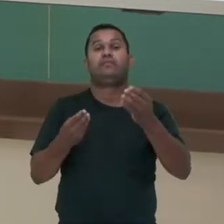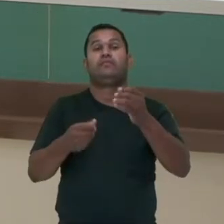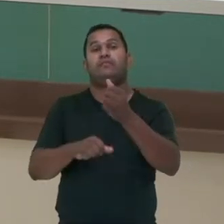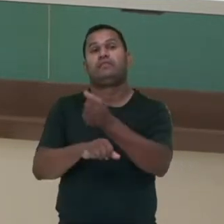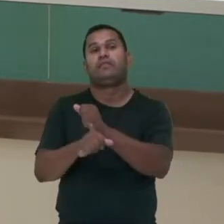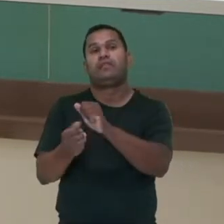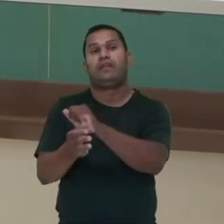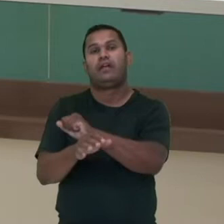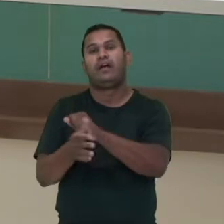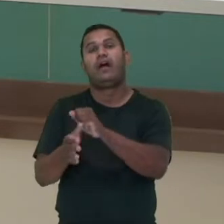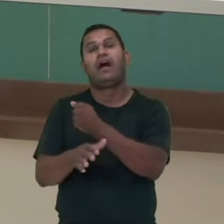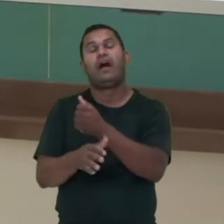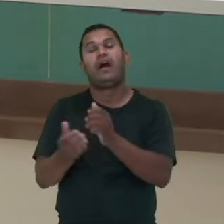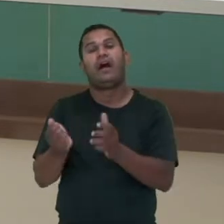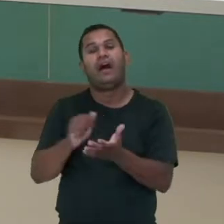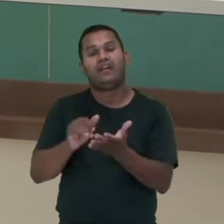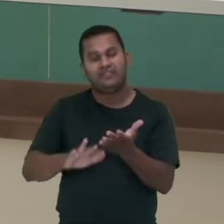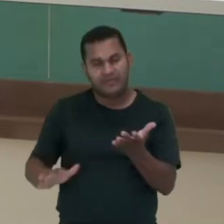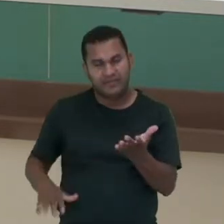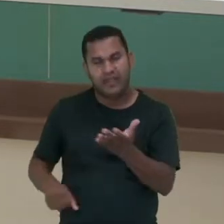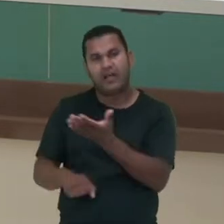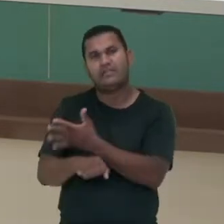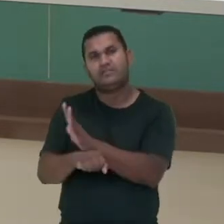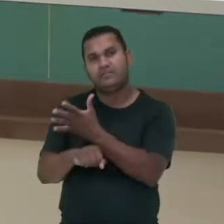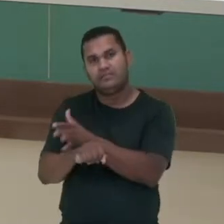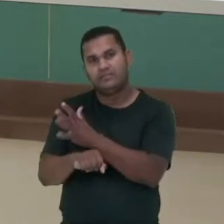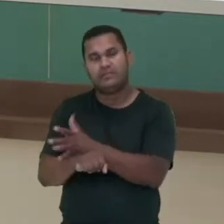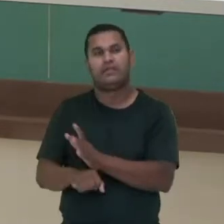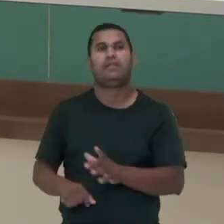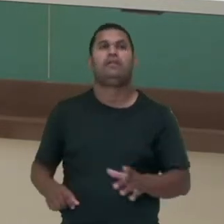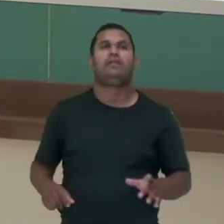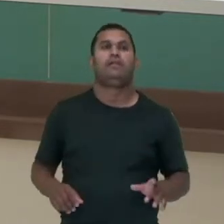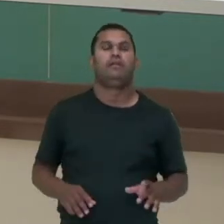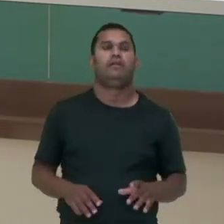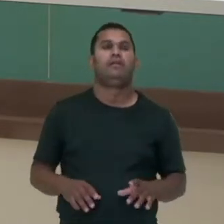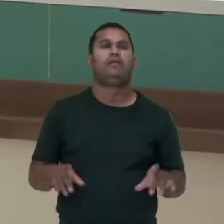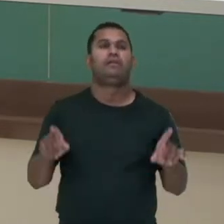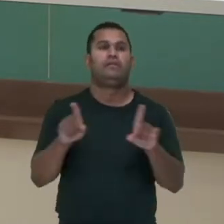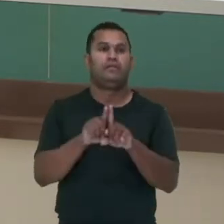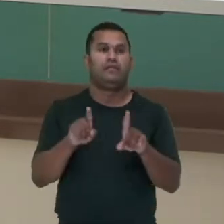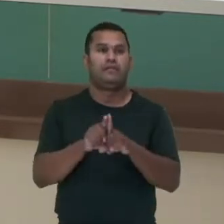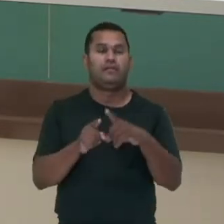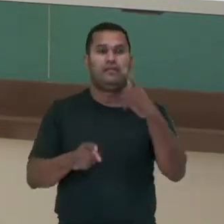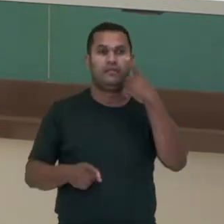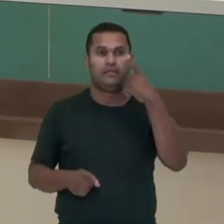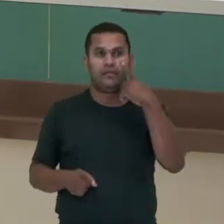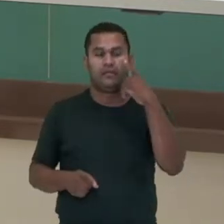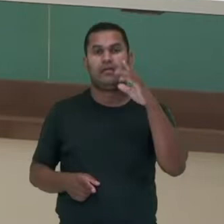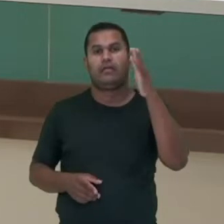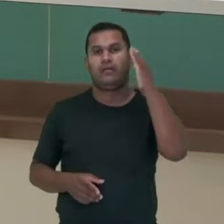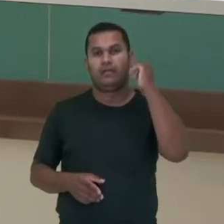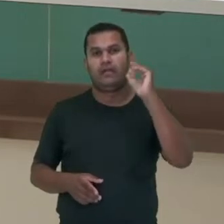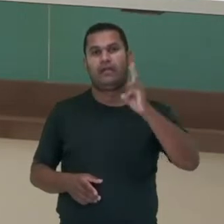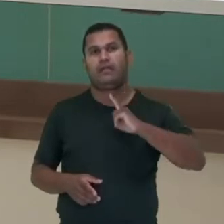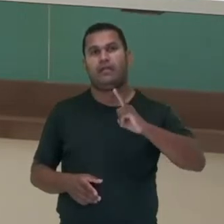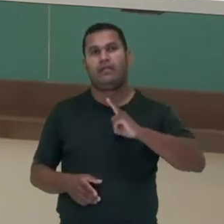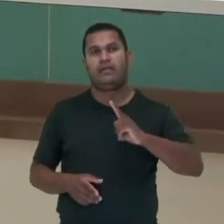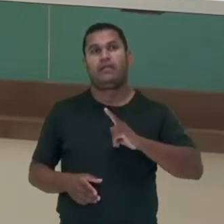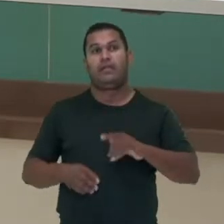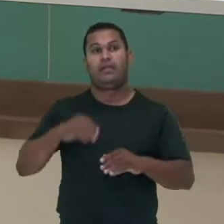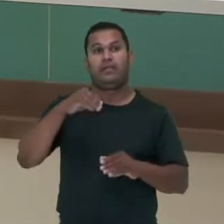própria vida. Já sabemos que a biodiversidade tem origem na variabilidade genética. Muito